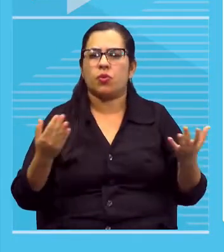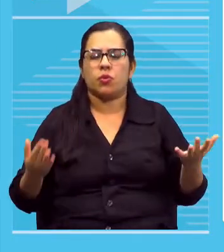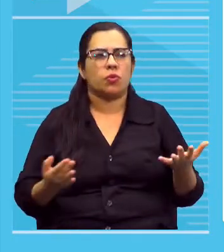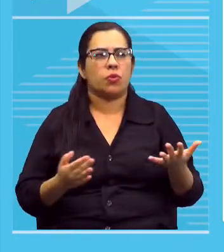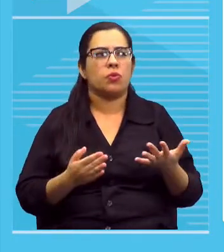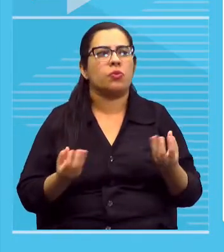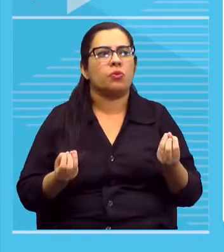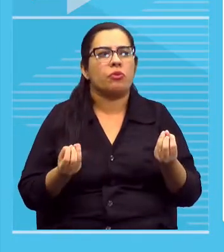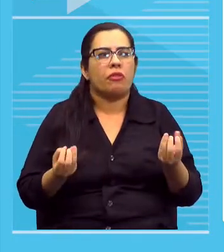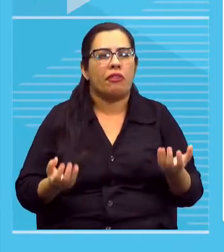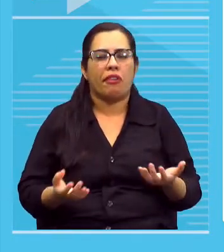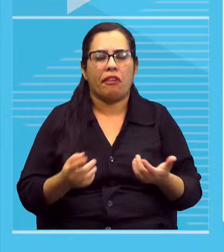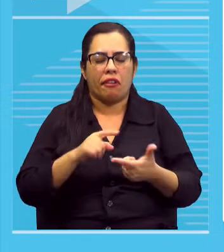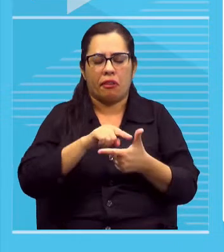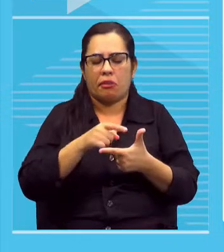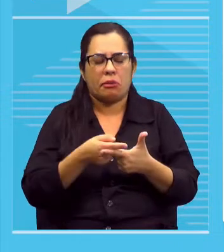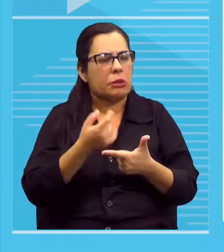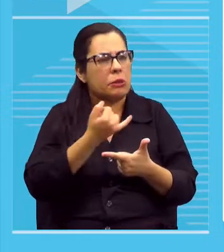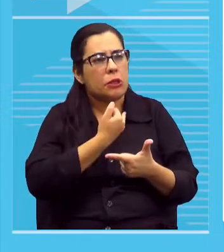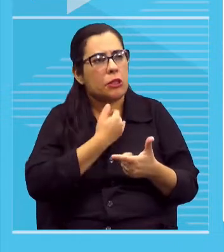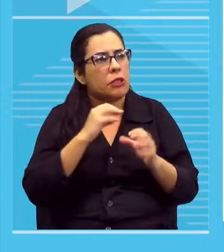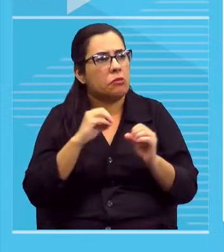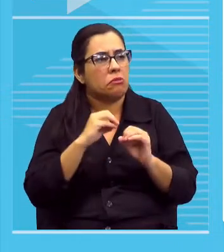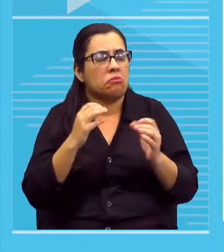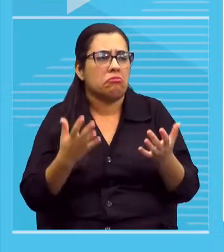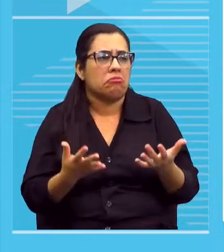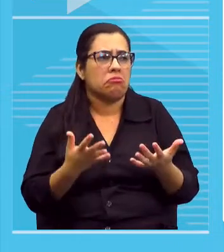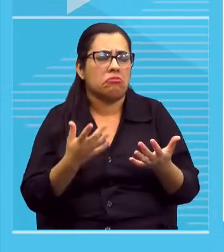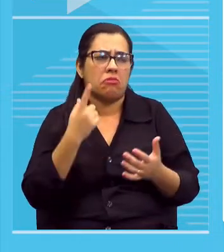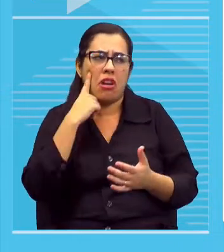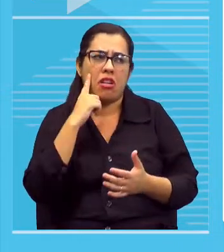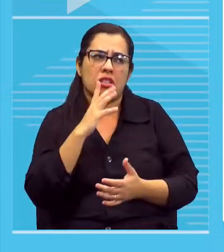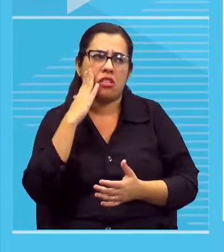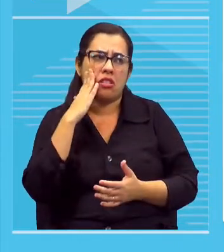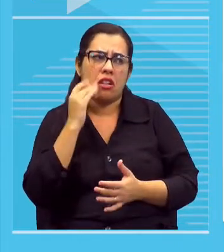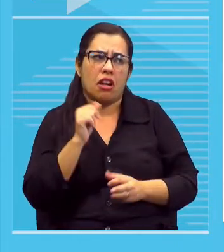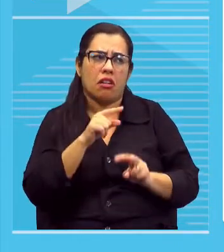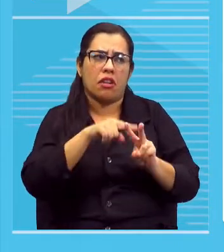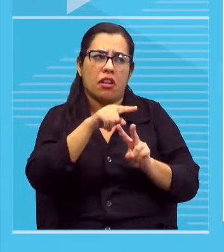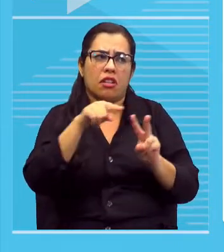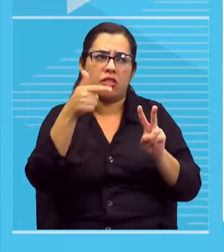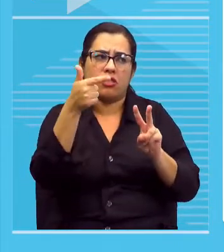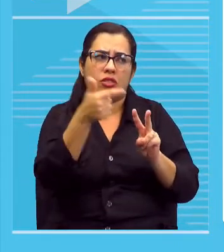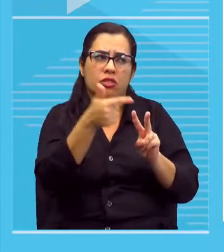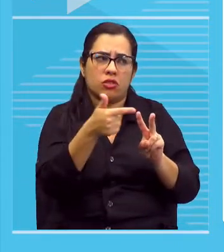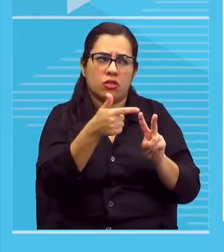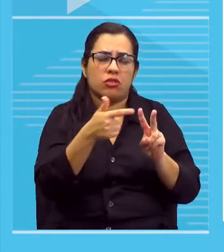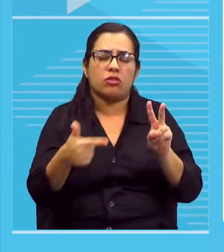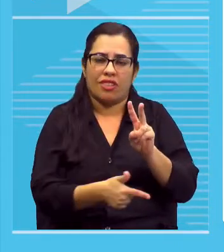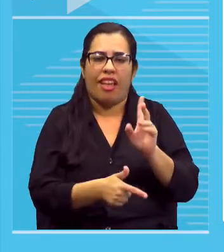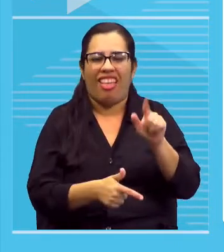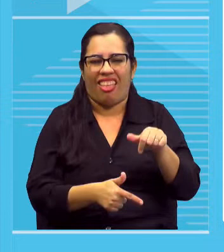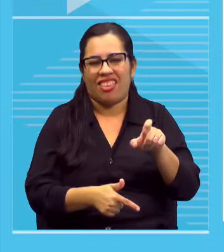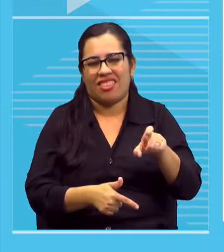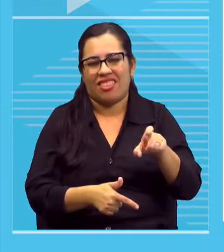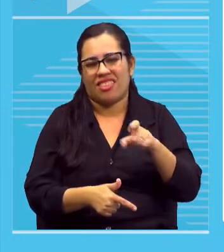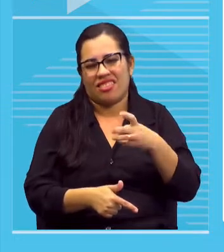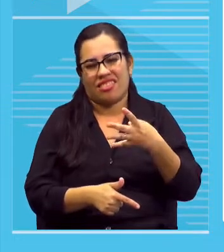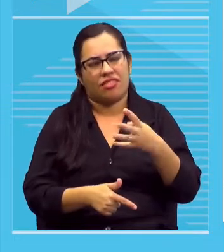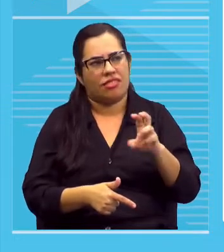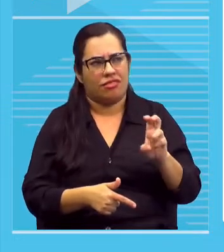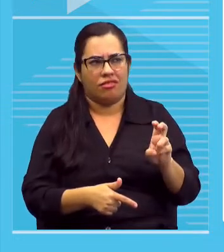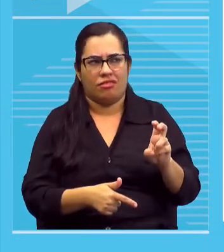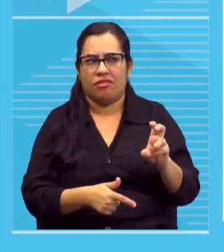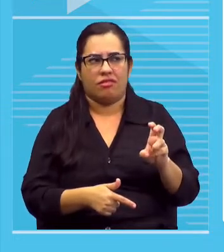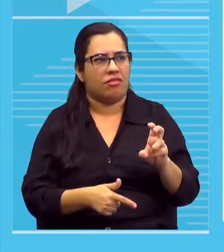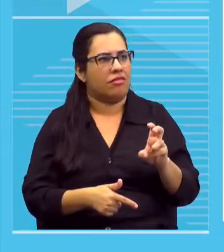roupa mas quem tem ser igual à raiz de 2 sobre 2 é 45 então x = 45 não